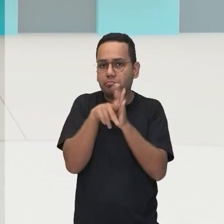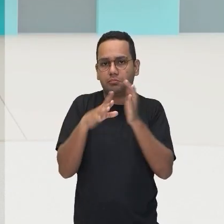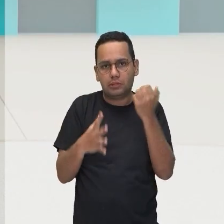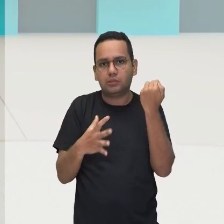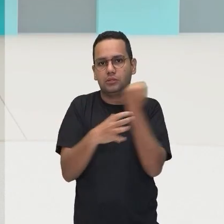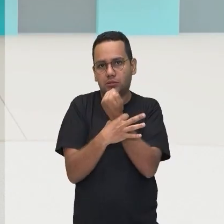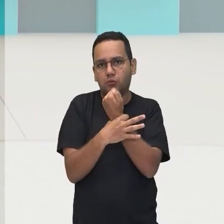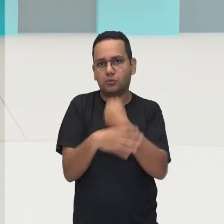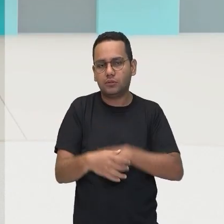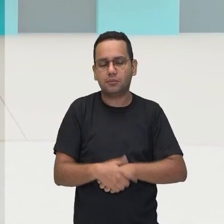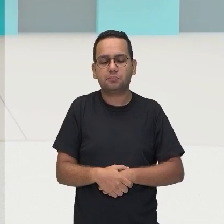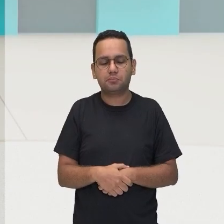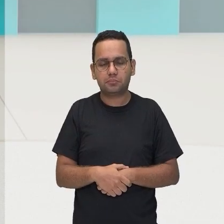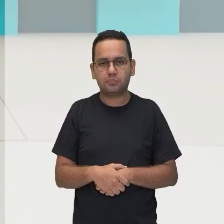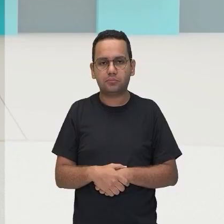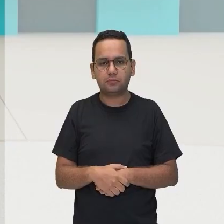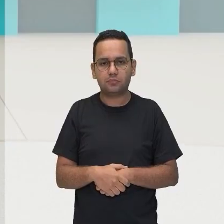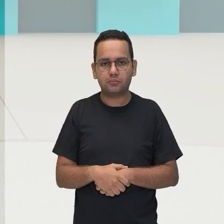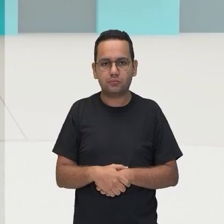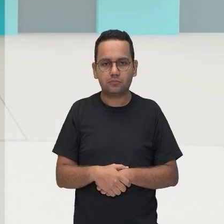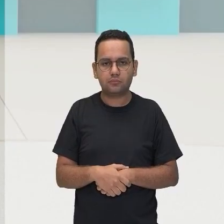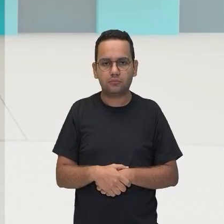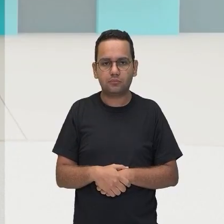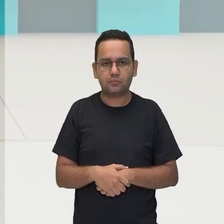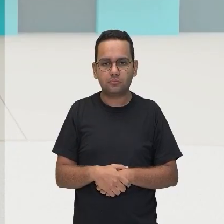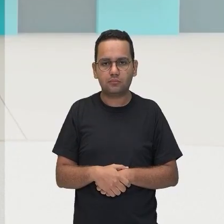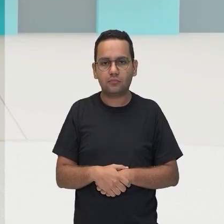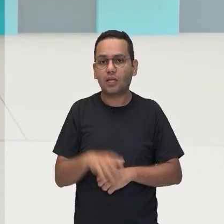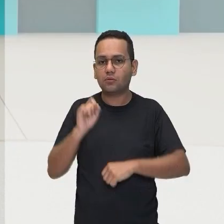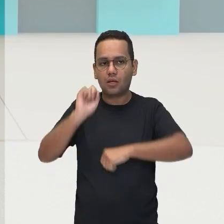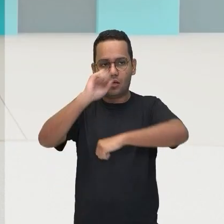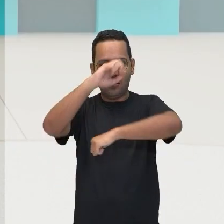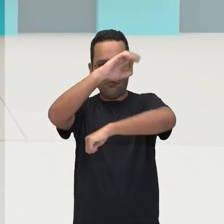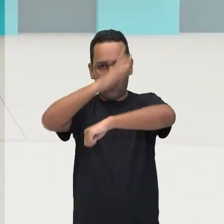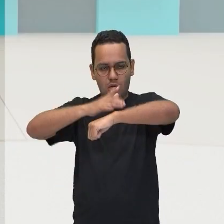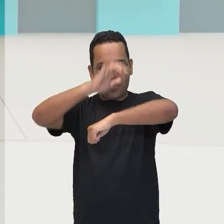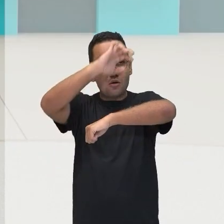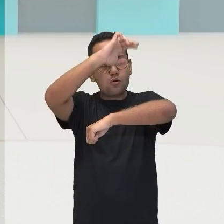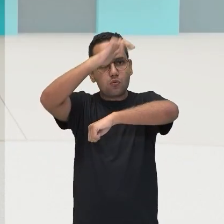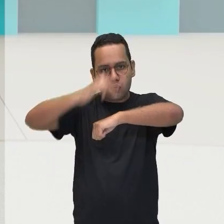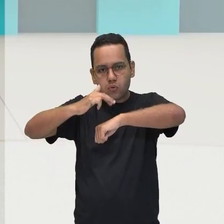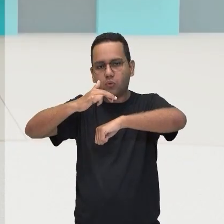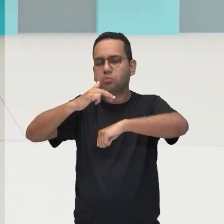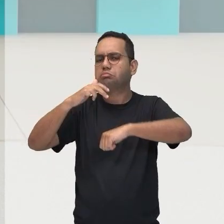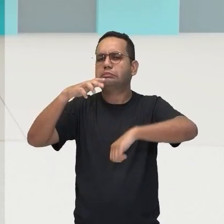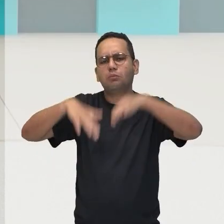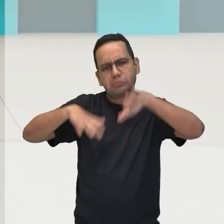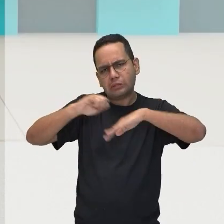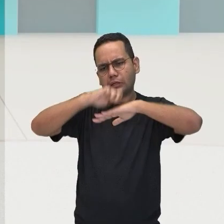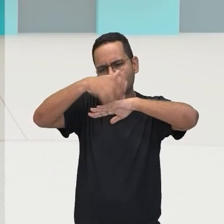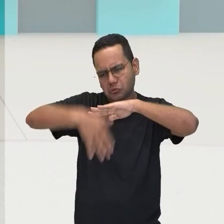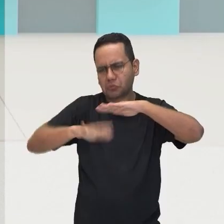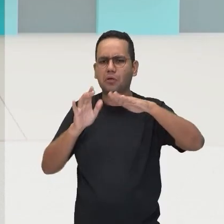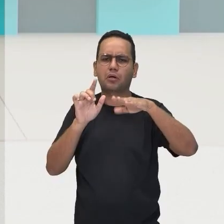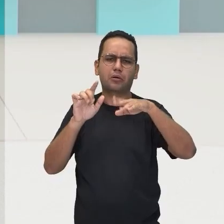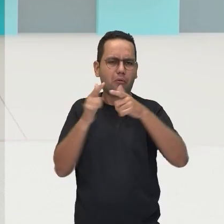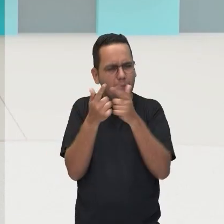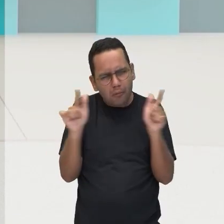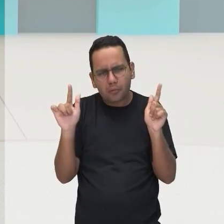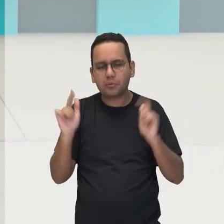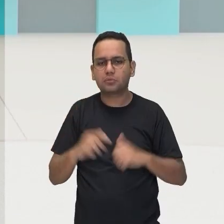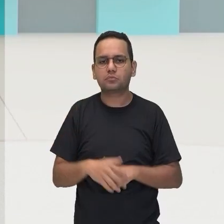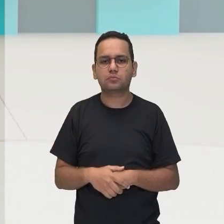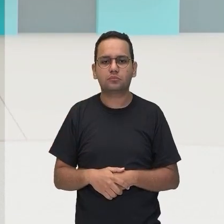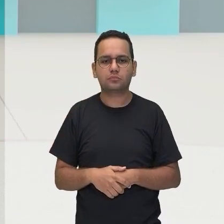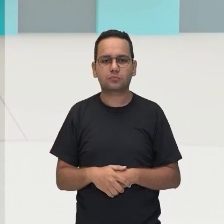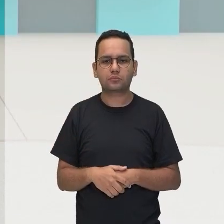de segurança. Então, nada mais é do que descer essas paredes ou cachoeiras, enfim, esses paredões